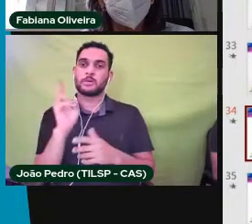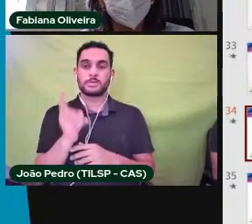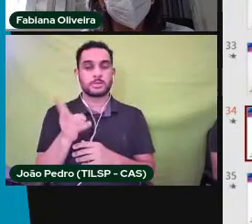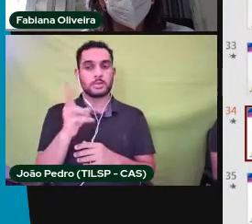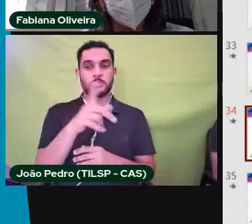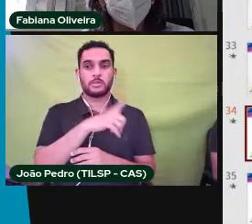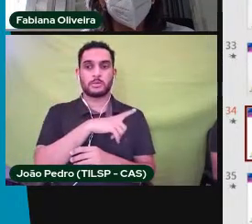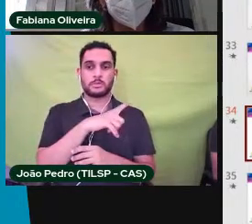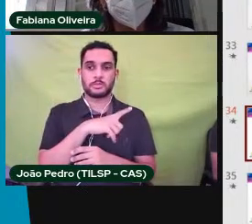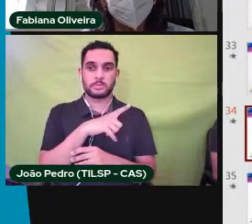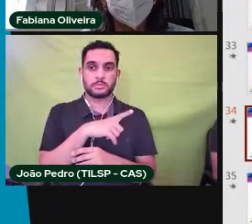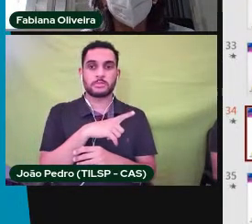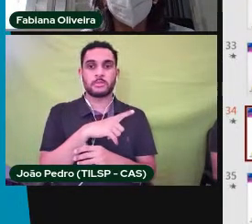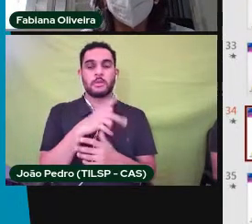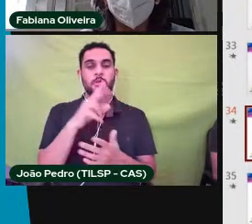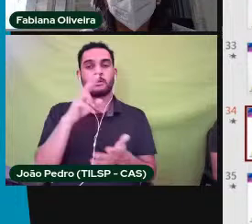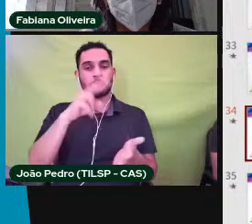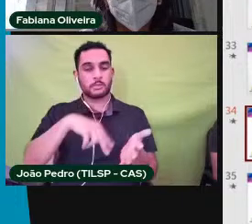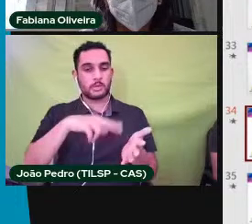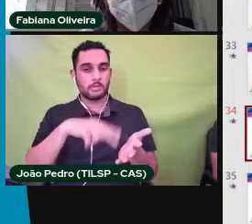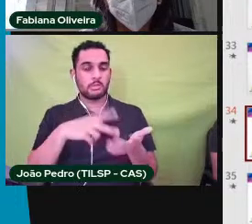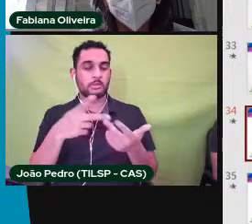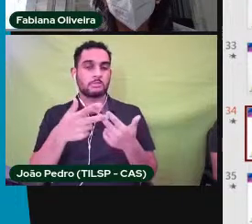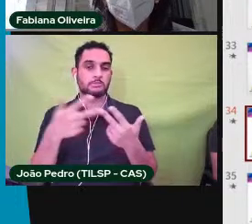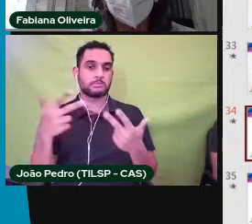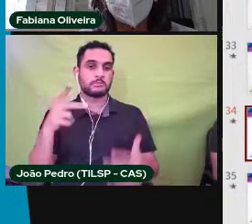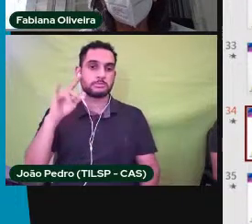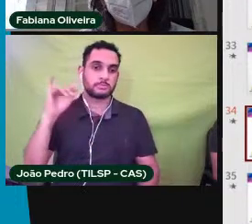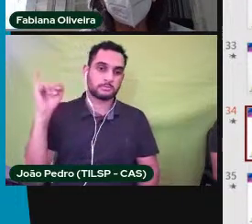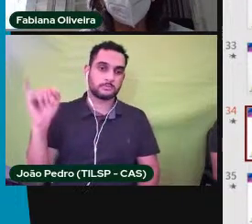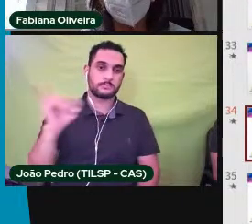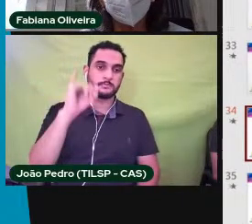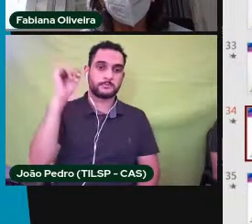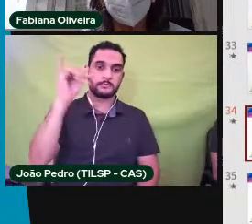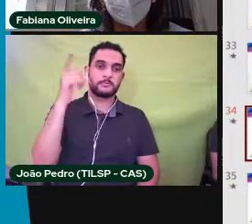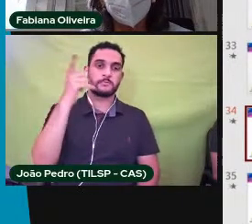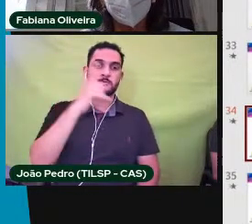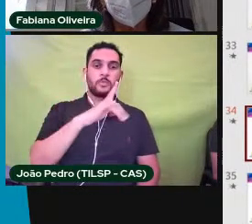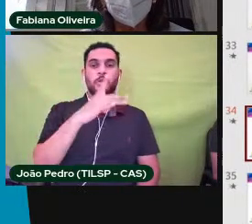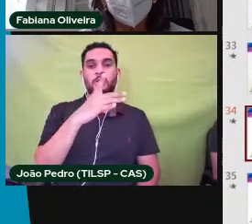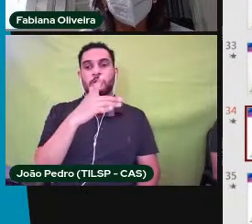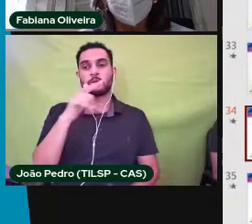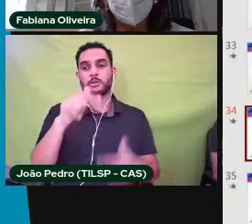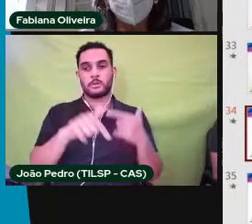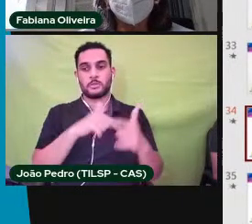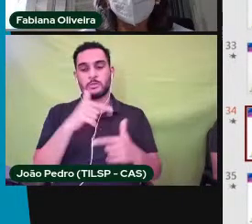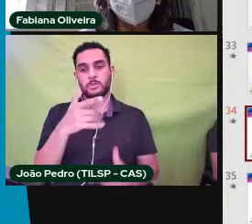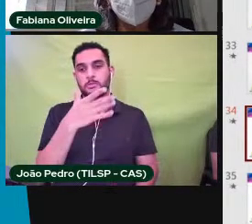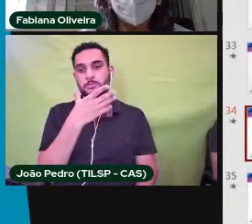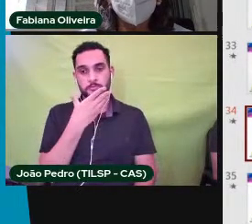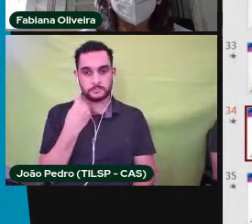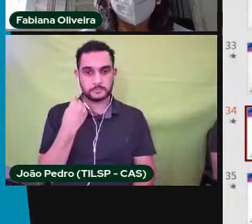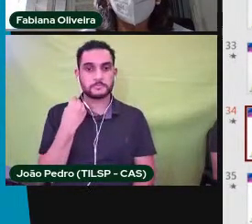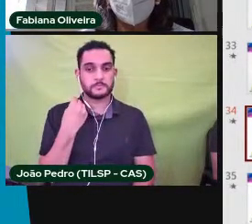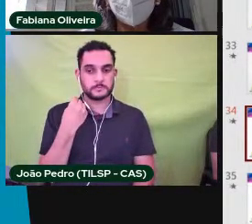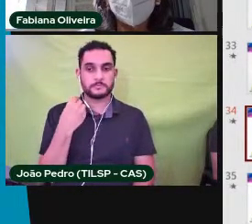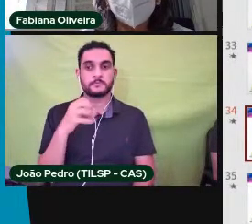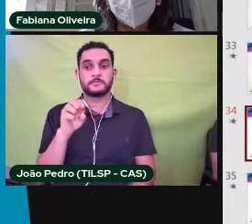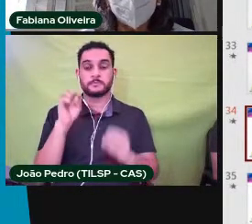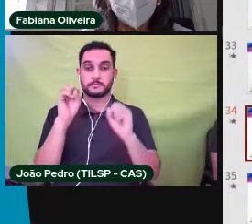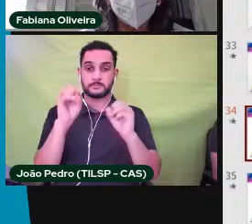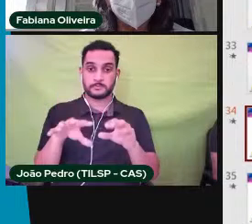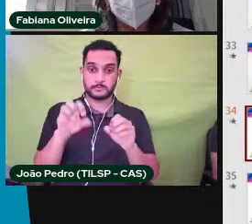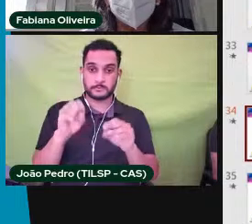uma coletânea de leituras que são fundamentais para a qualidade do nosso trabalho. A educação, então, vai